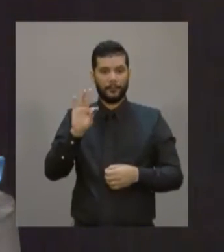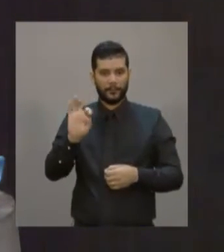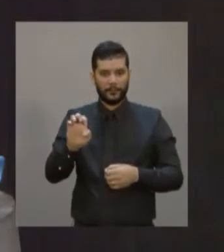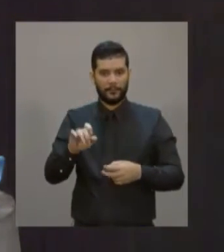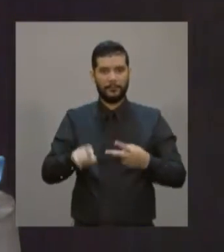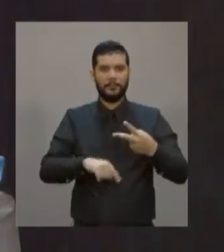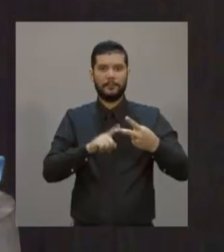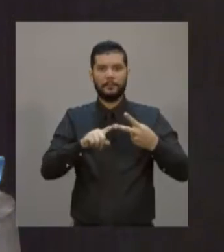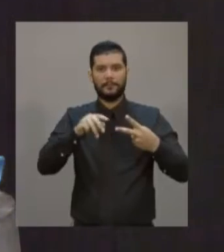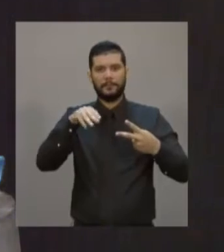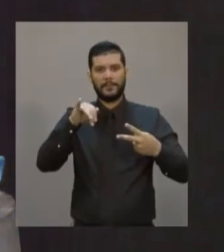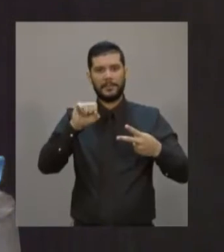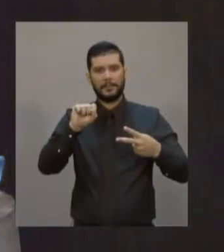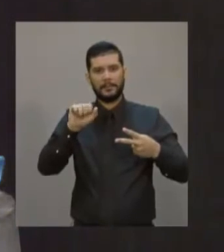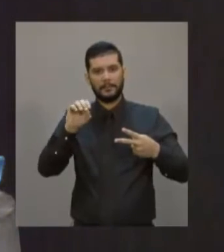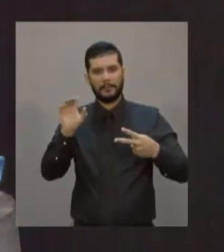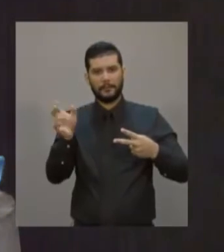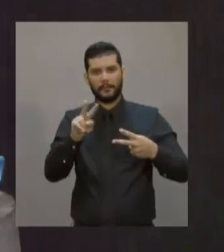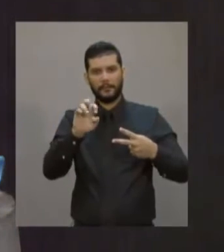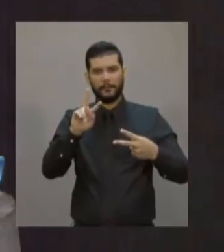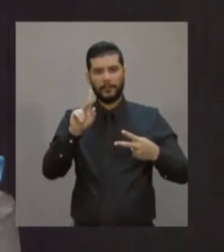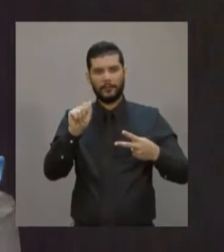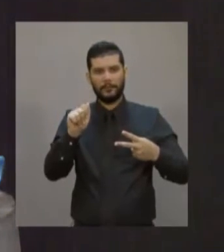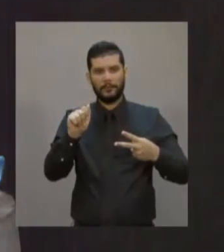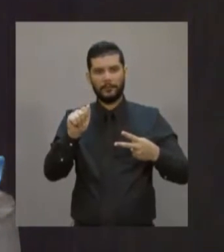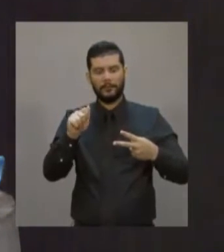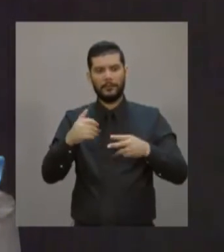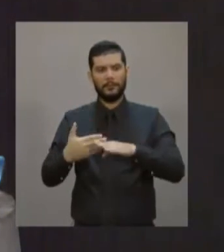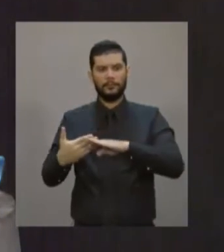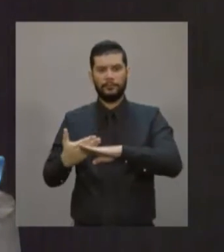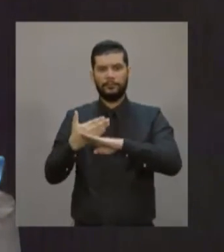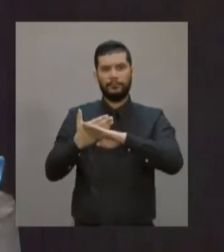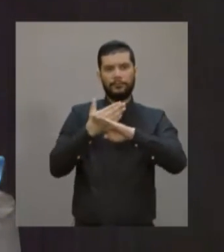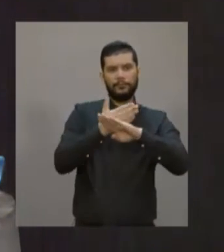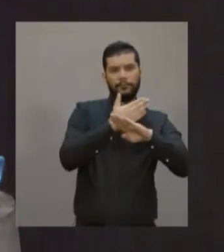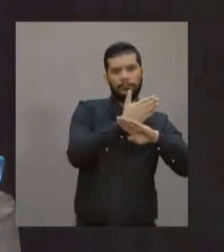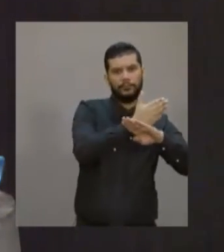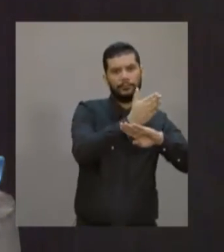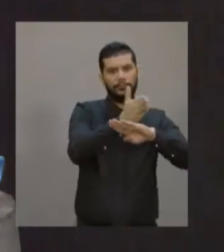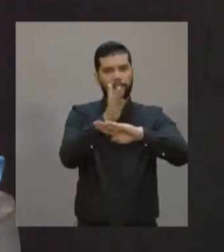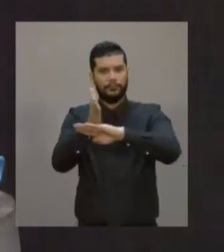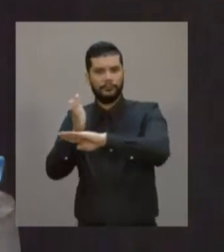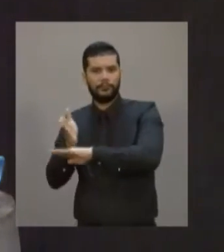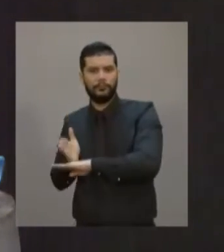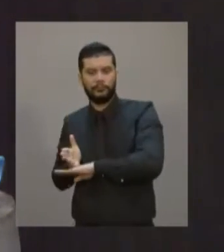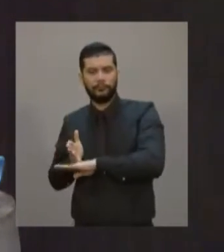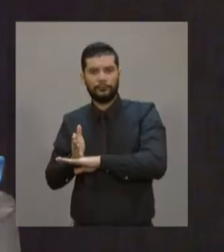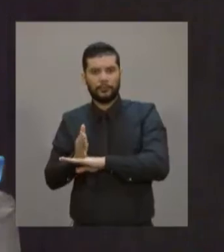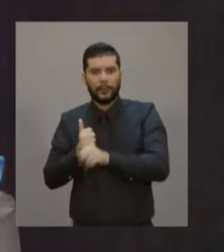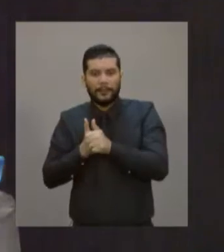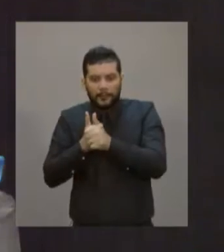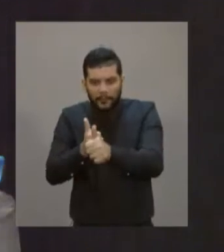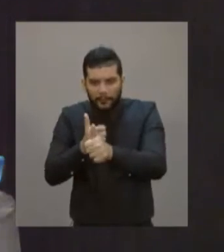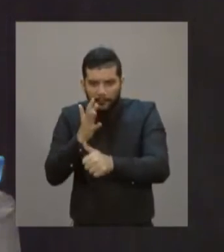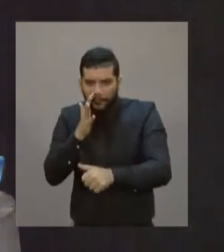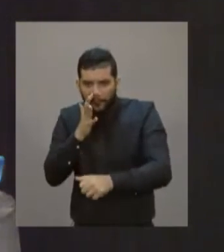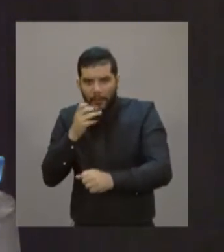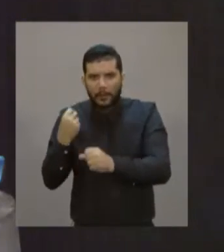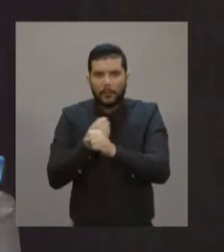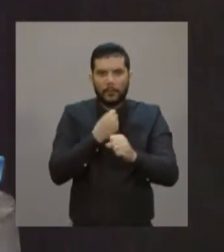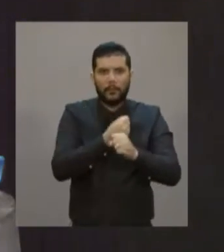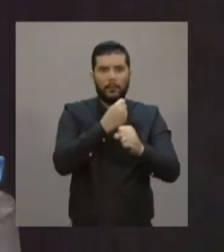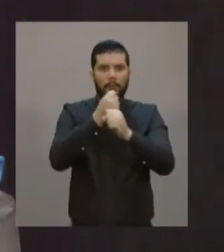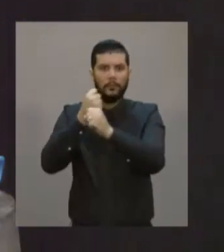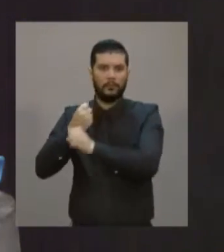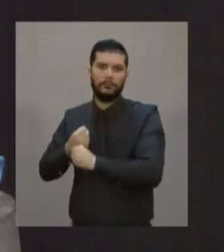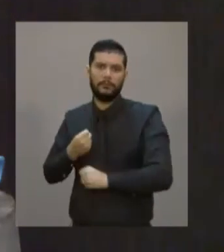semestre. O parlamentar ressaltou que foram apresentados 170 requerimentos, 14 projetos de lei e 17 de